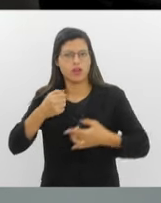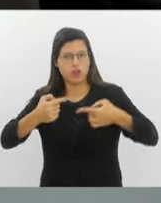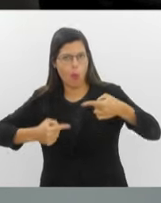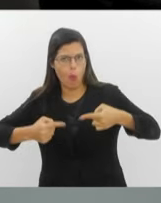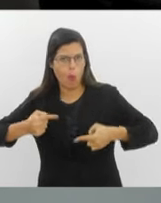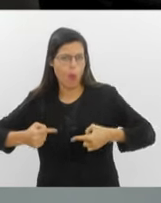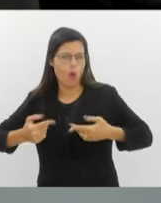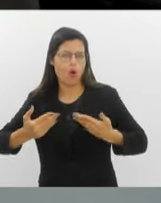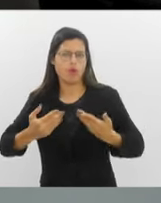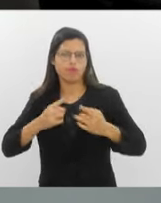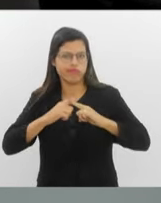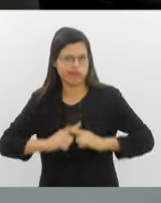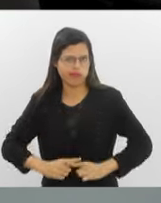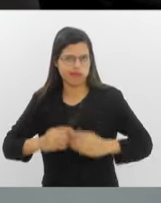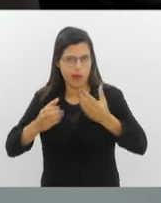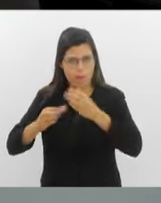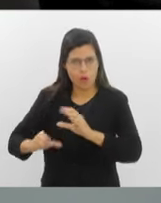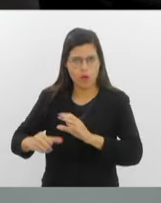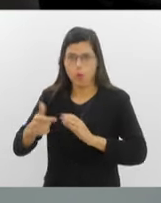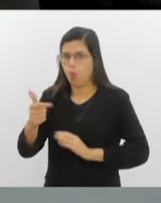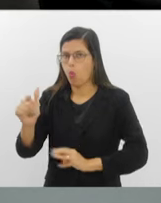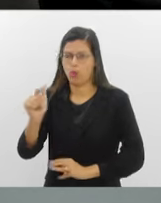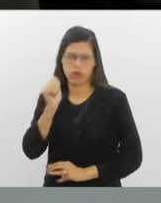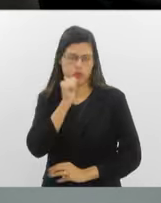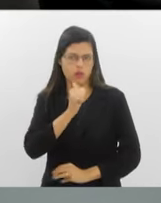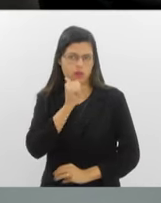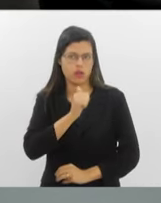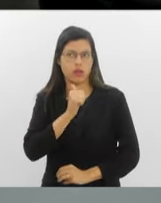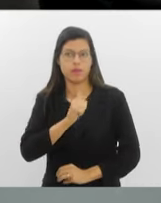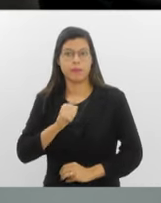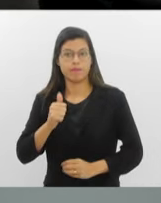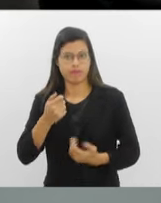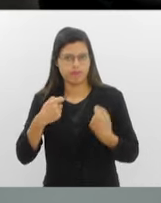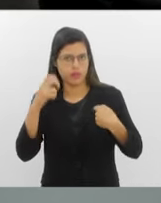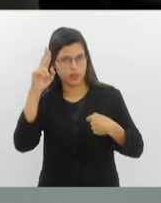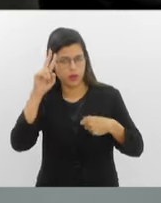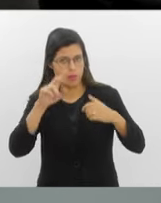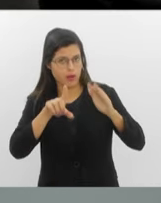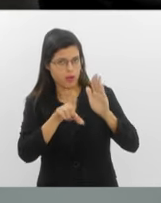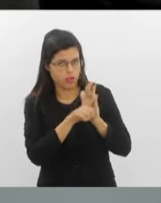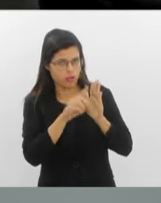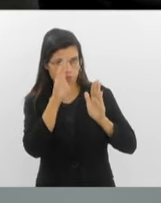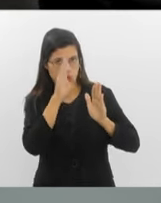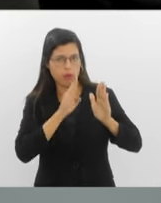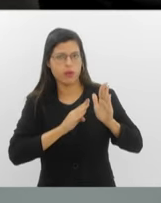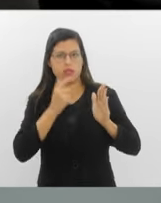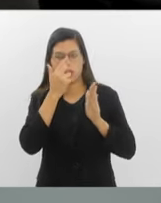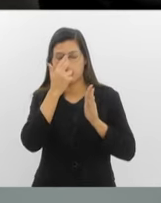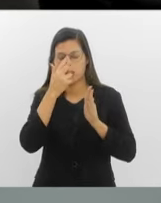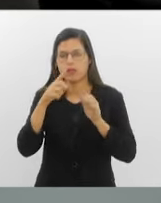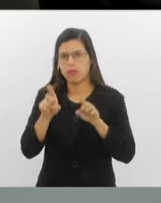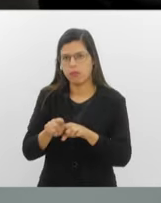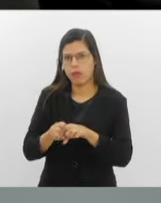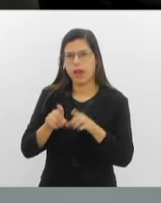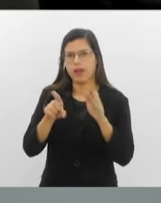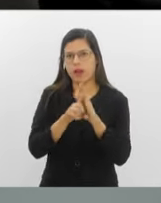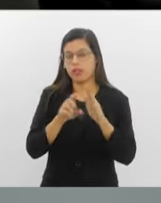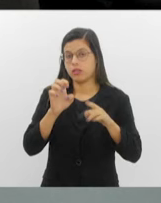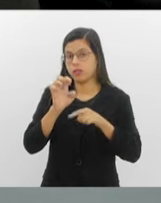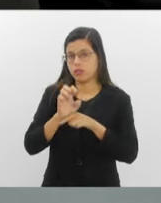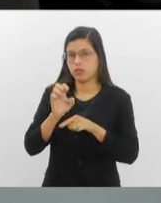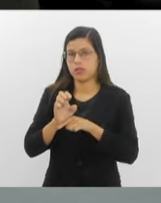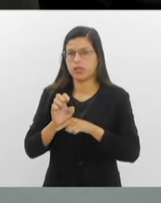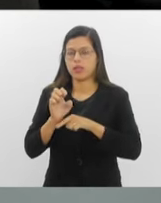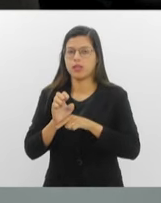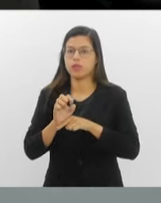que hoje, né, na legislação brasileira, e numa série de procedimentos do Estado, a gente tem cada vez mais